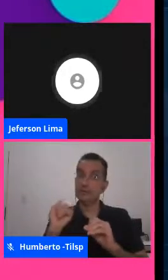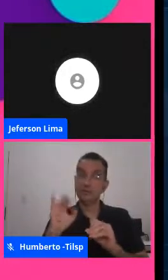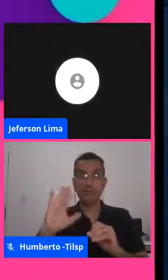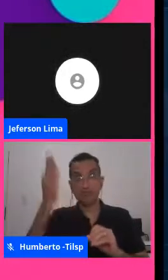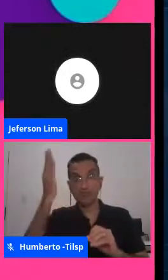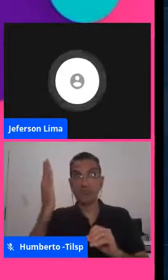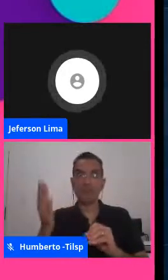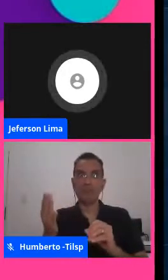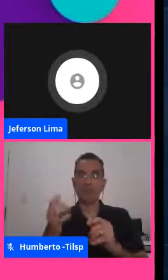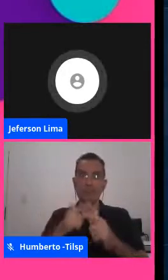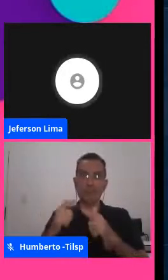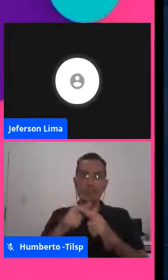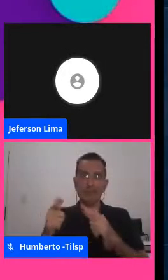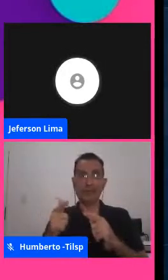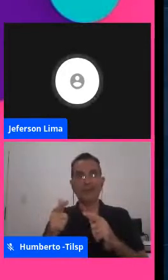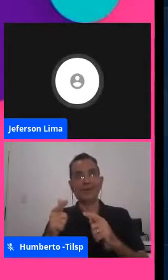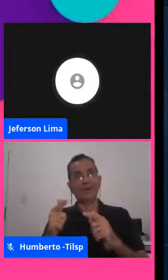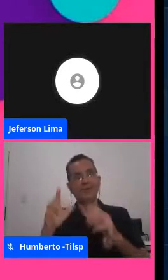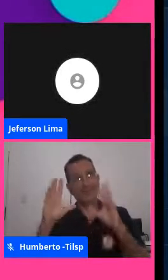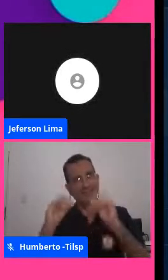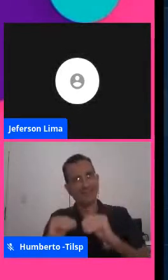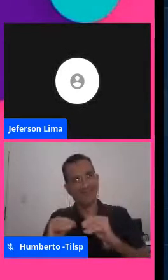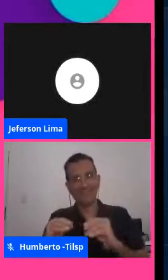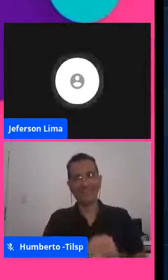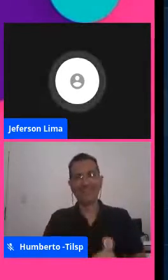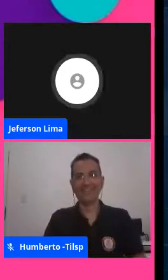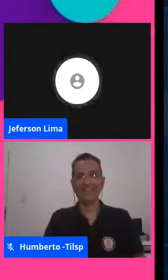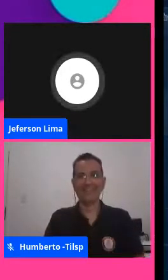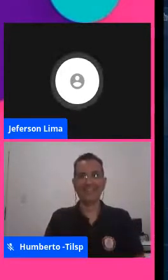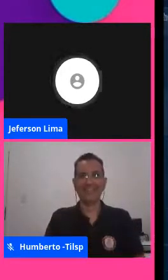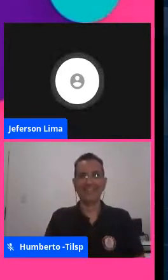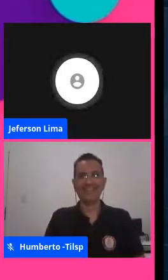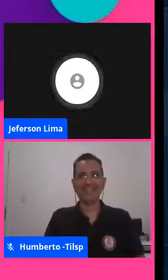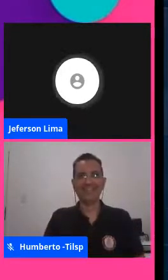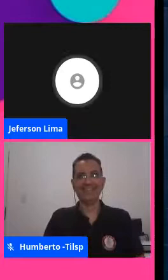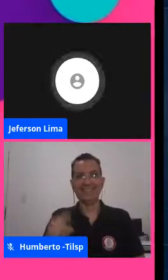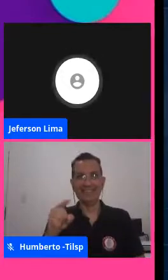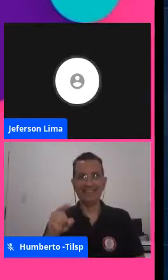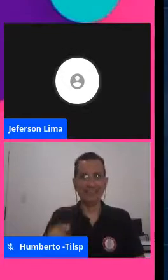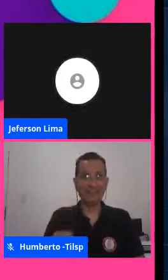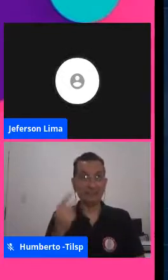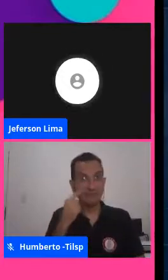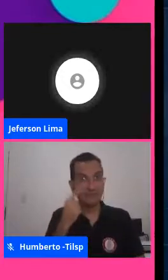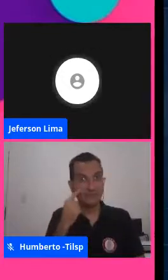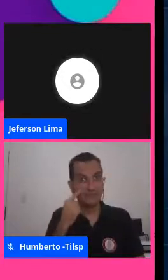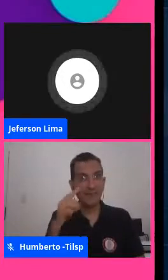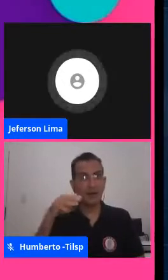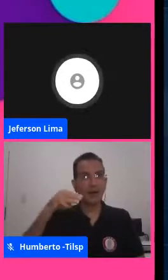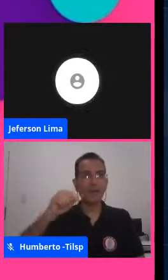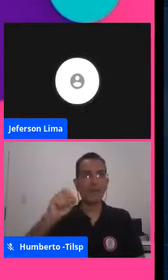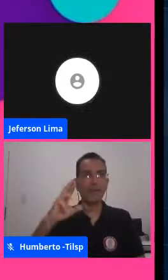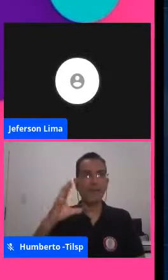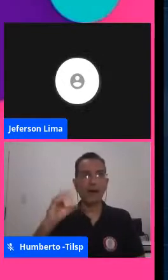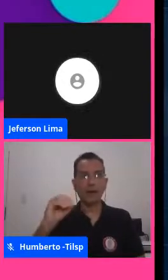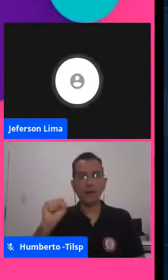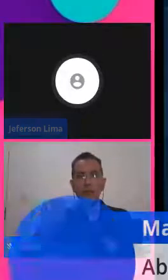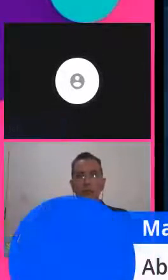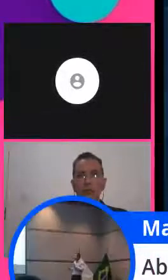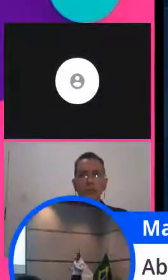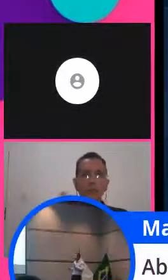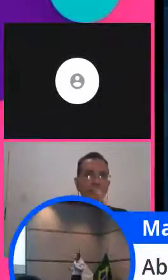lá. Workshop, hands-on. O Marcos aqui perguntou ali, deixa eu dar uma olhada aqui. Abre a possibilidade.